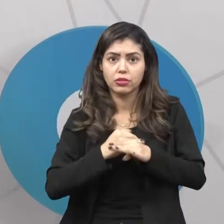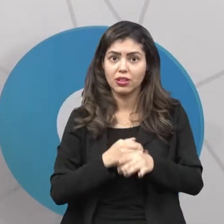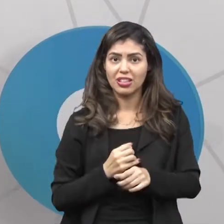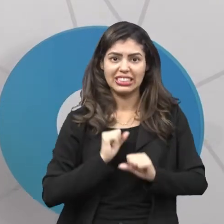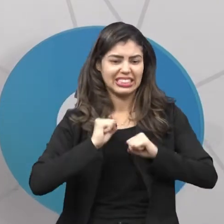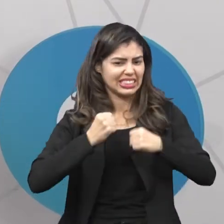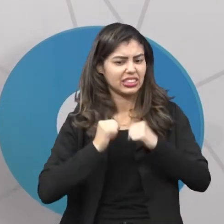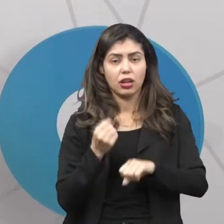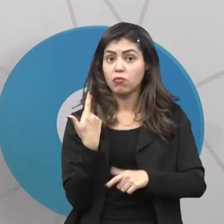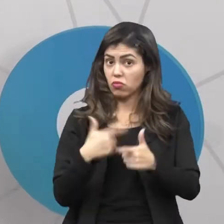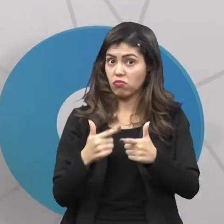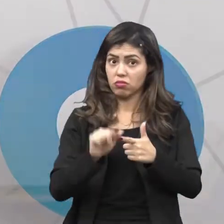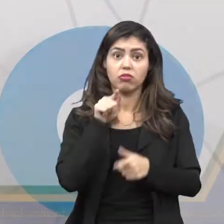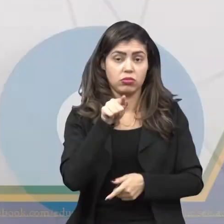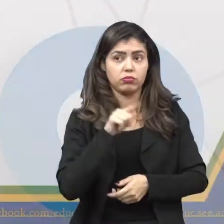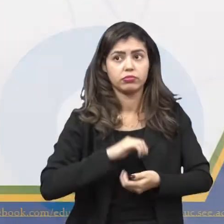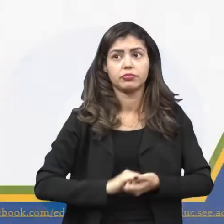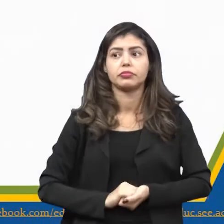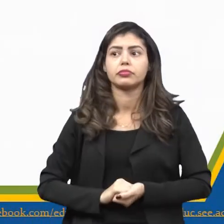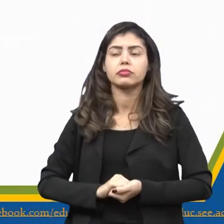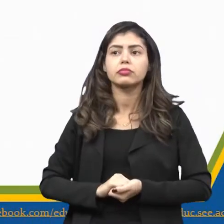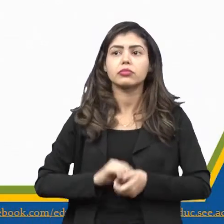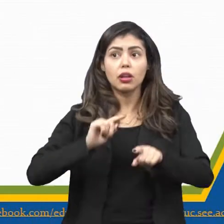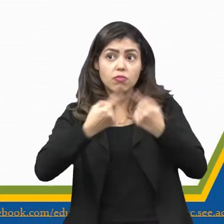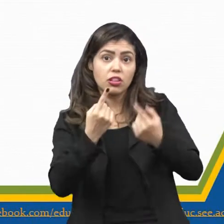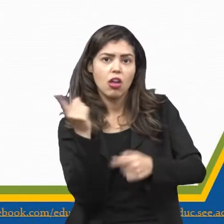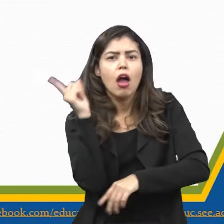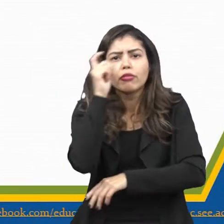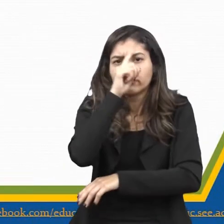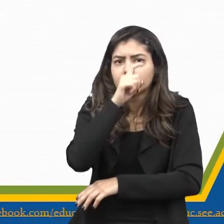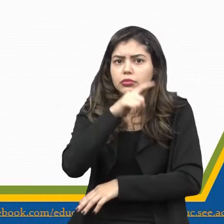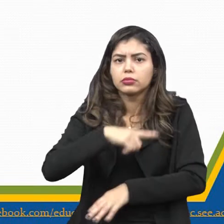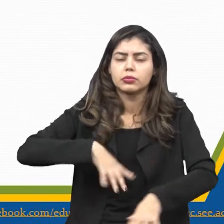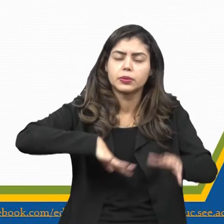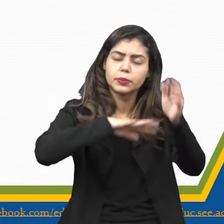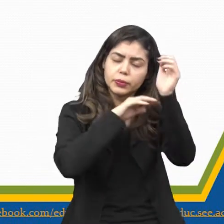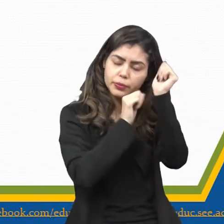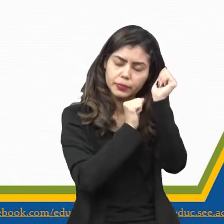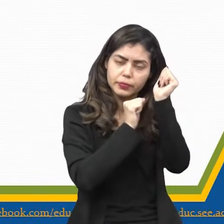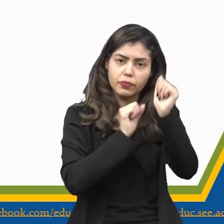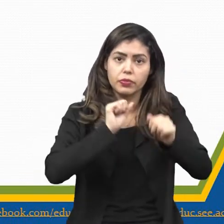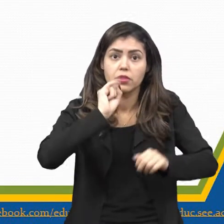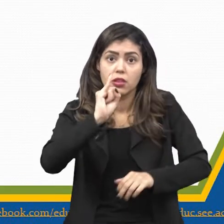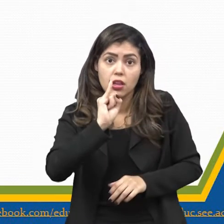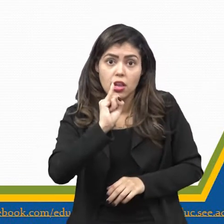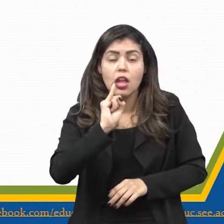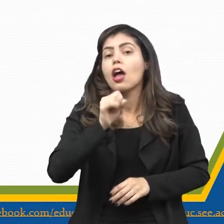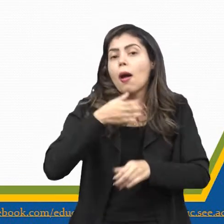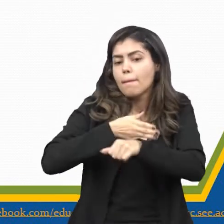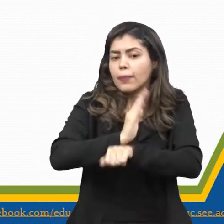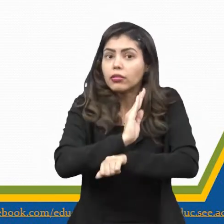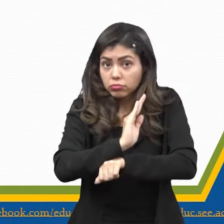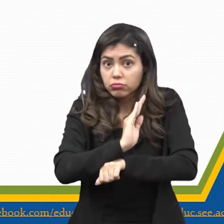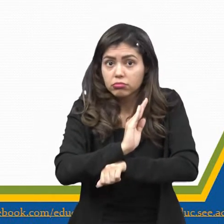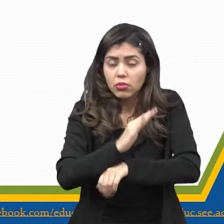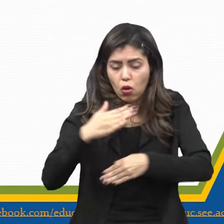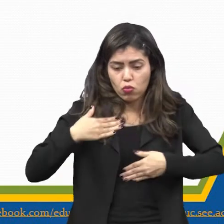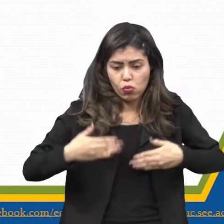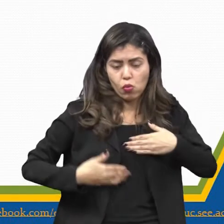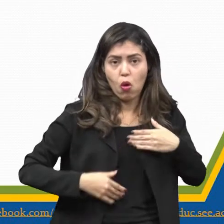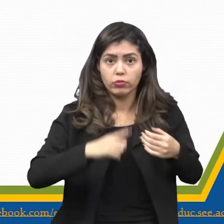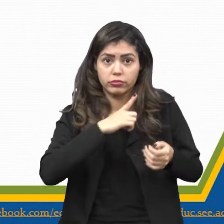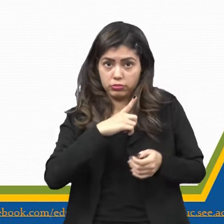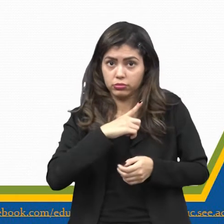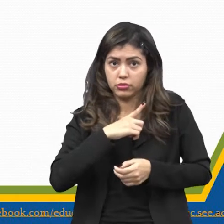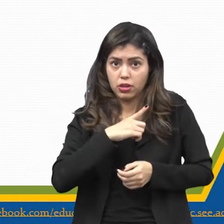fazendo tão bem para você. É mais difícil pegar no sono. Se você passa do seu limite, o seu corpo ele tende